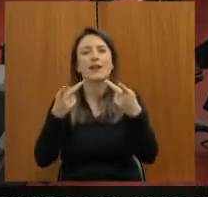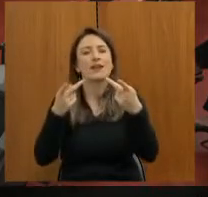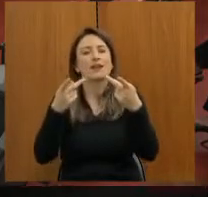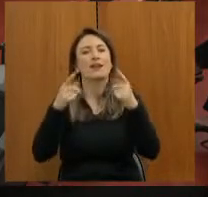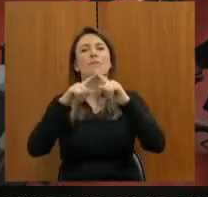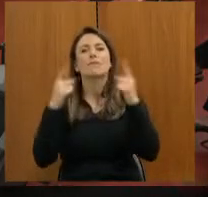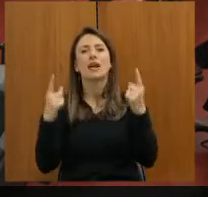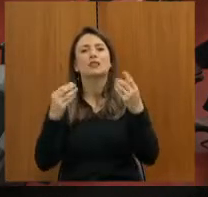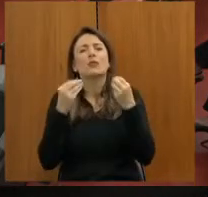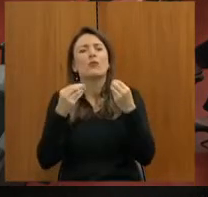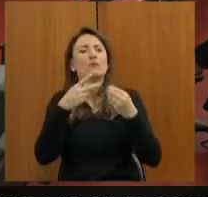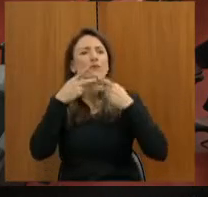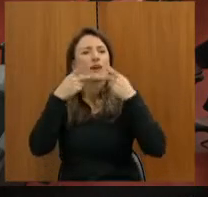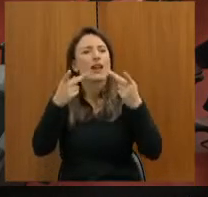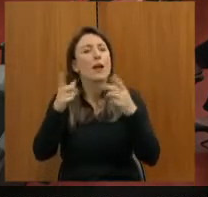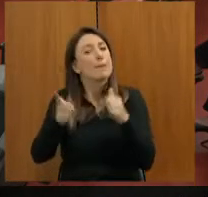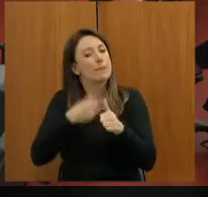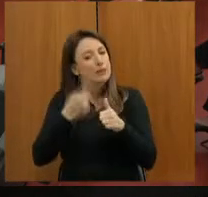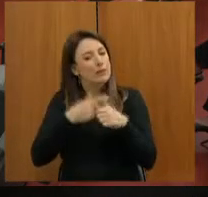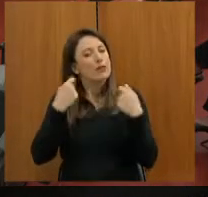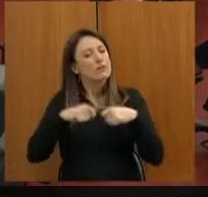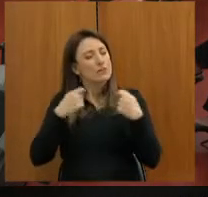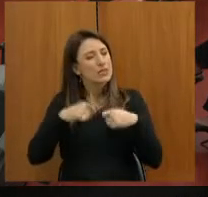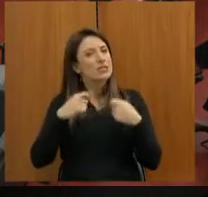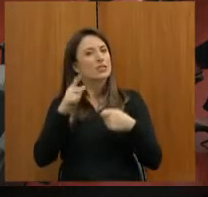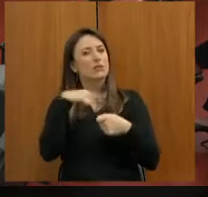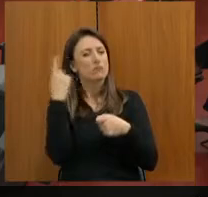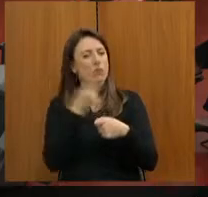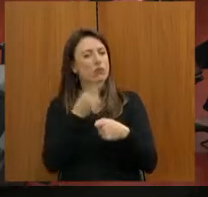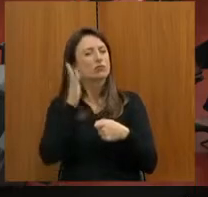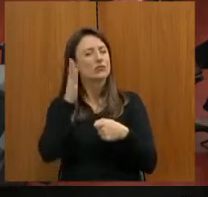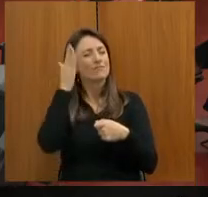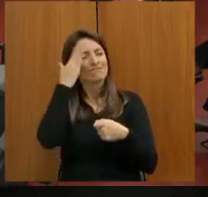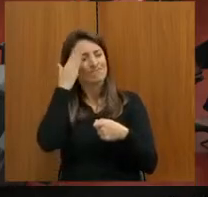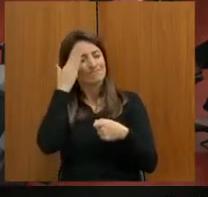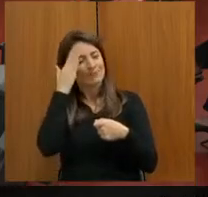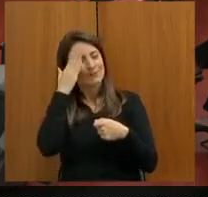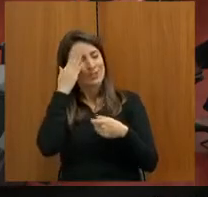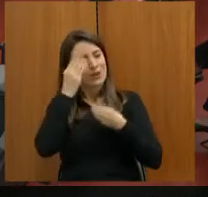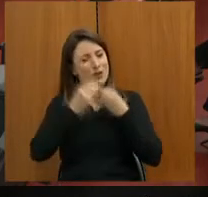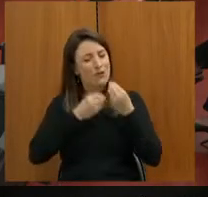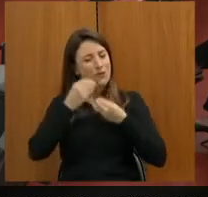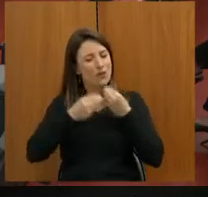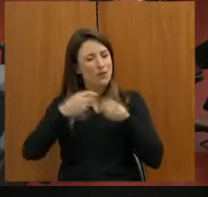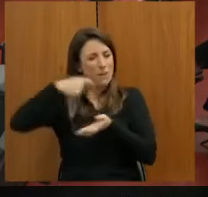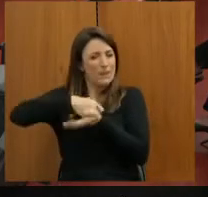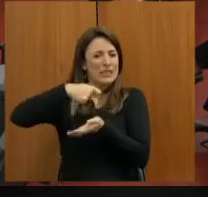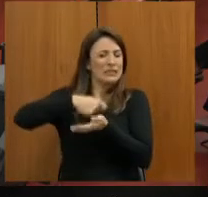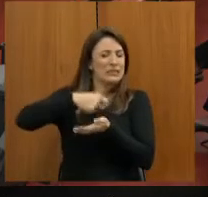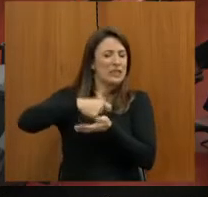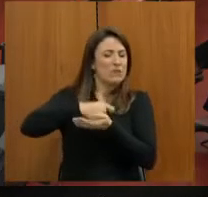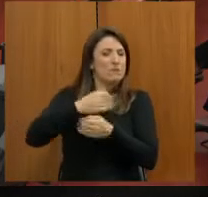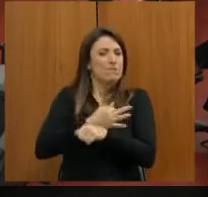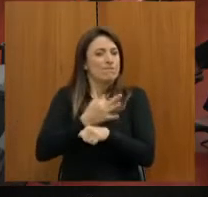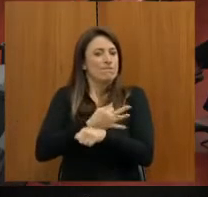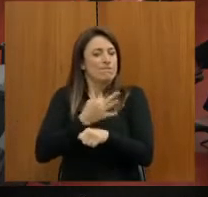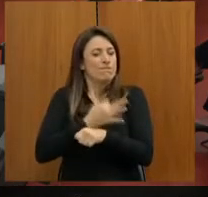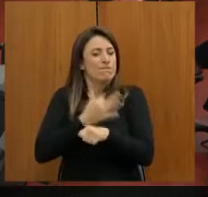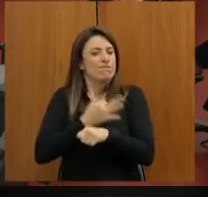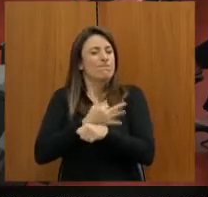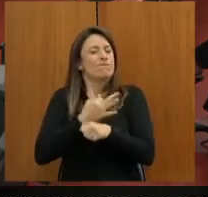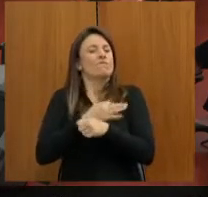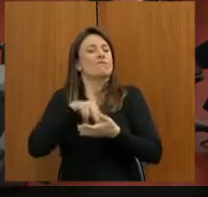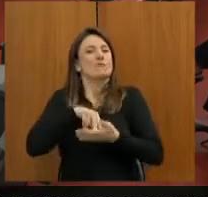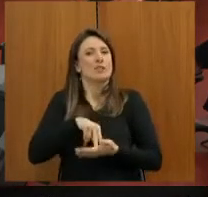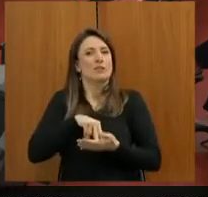resistido às pressões primeiramente para que nós possamos estar aqui hoje nós passamos